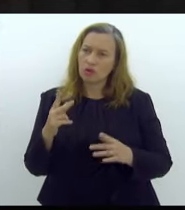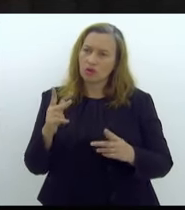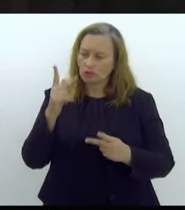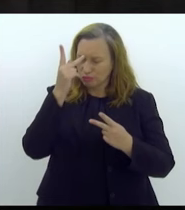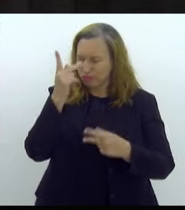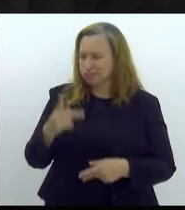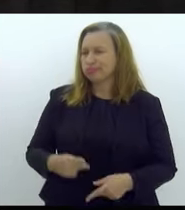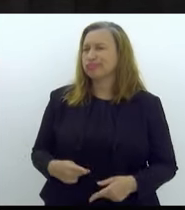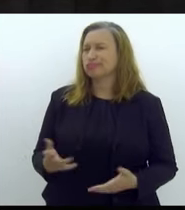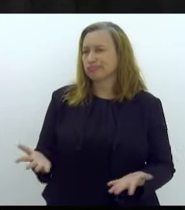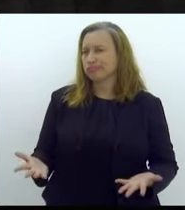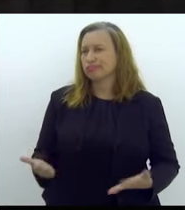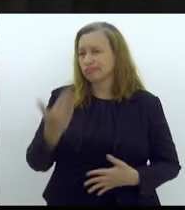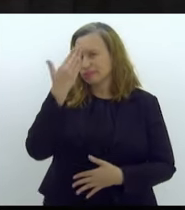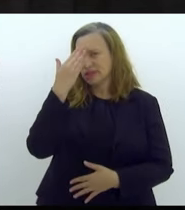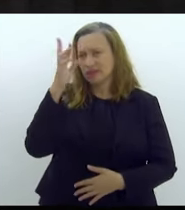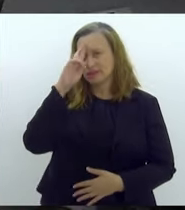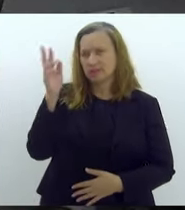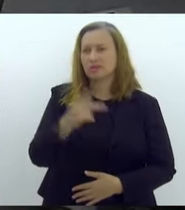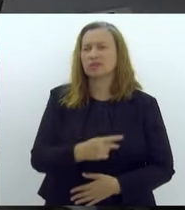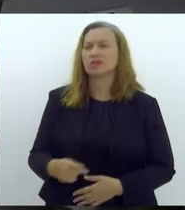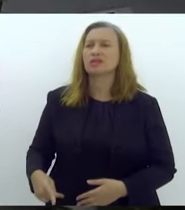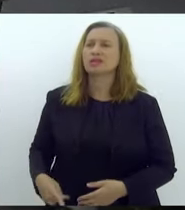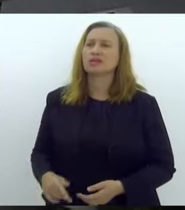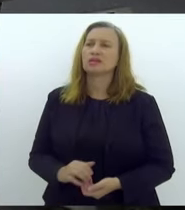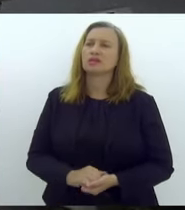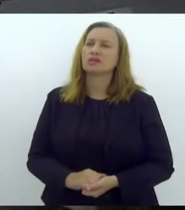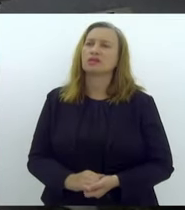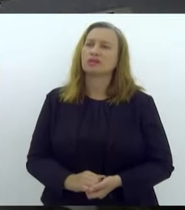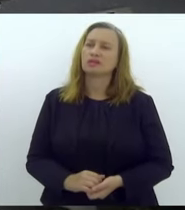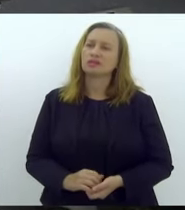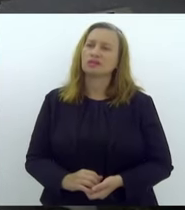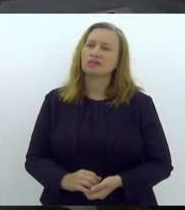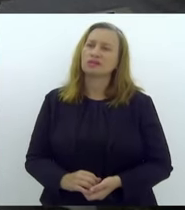umbigo. Muito obrigado, senhora presidente.